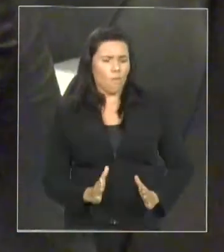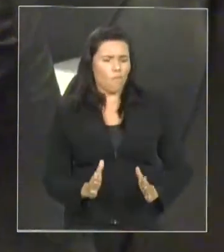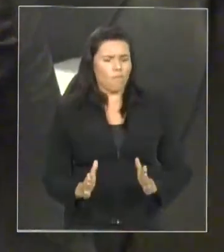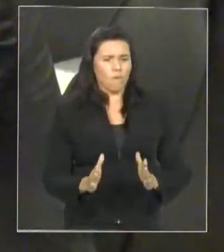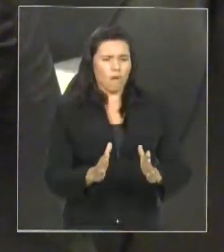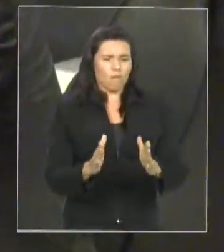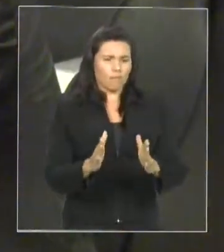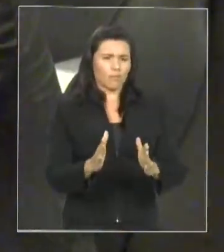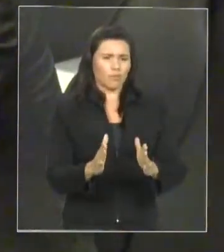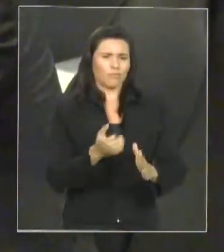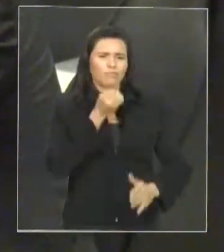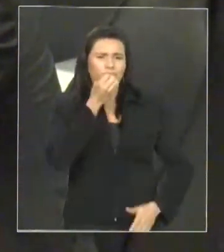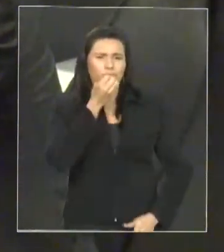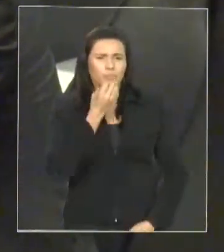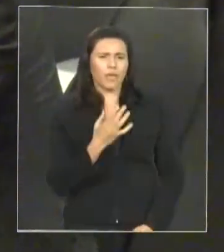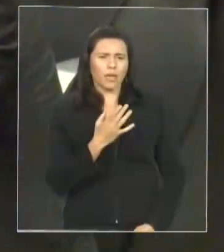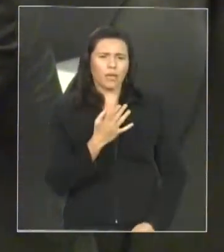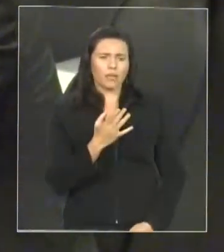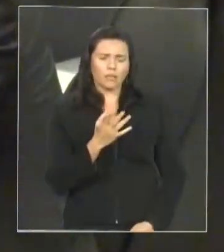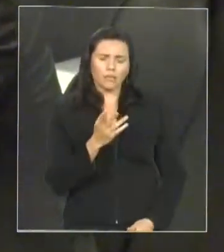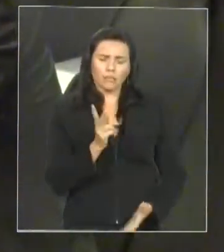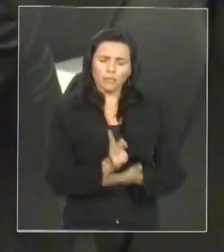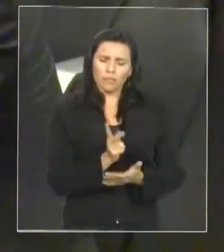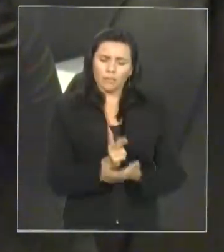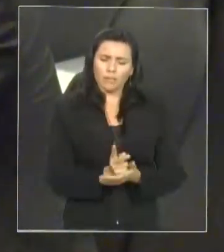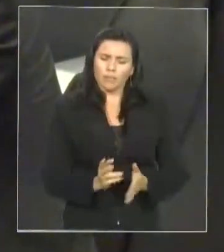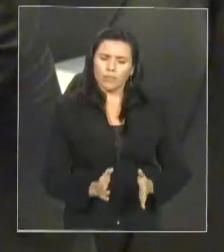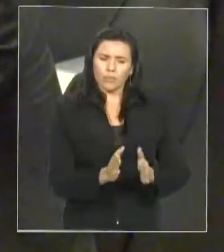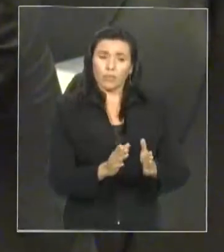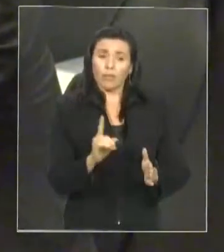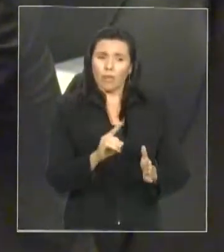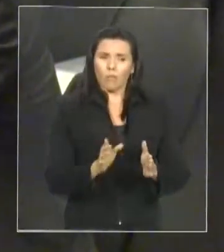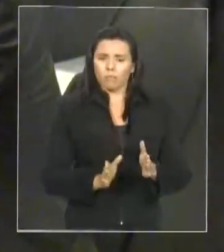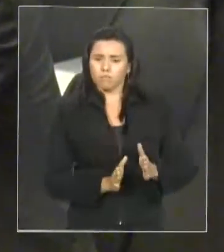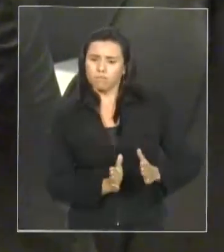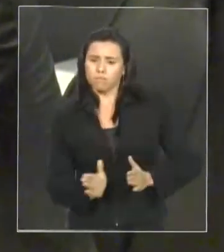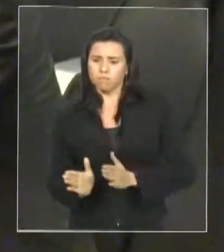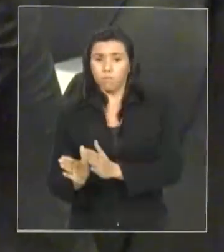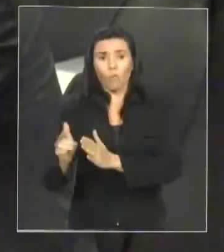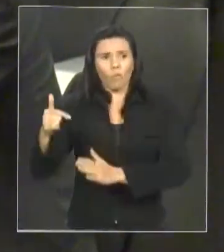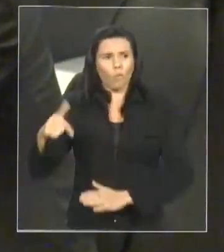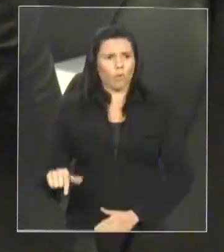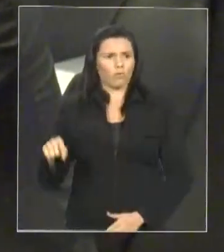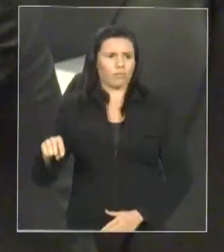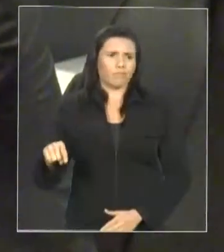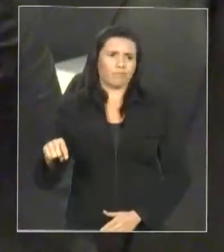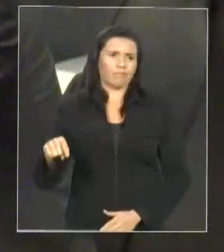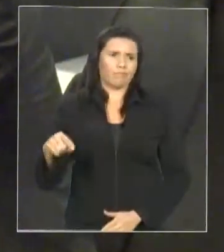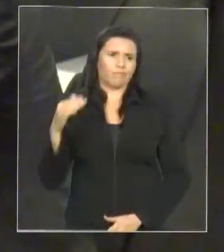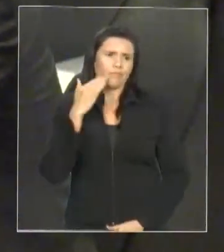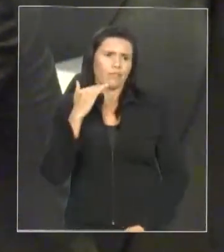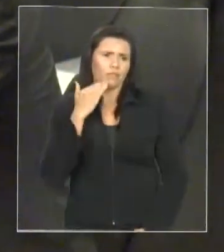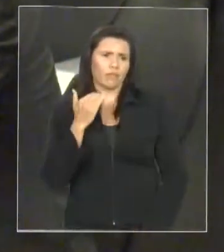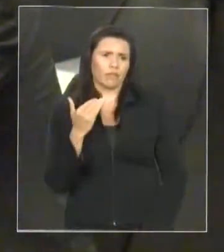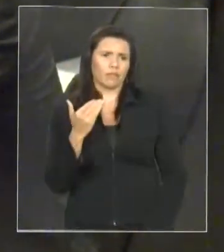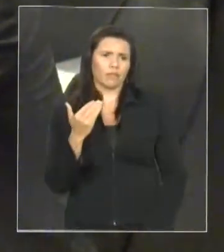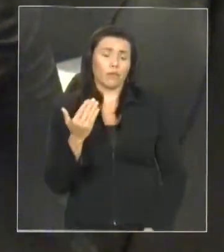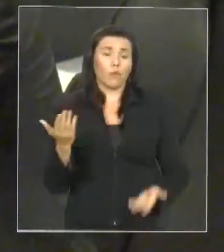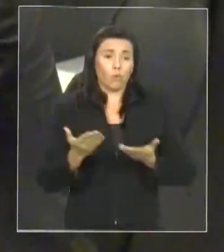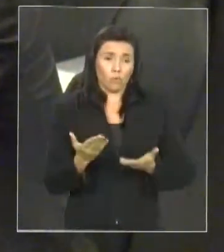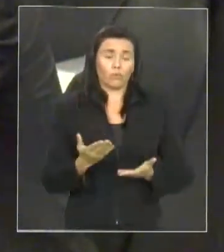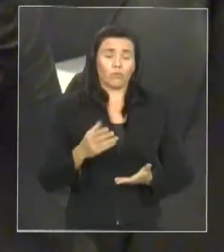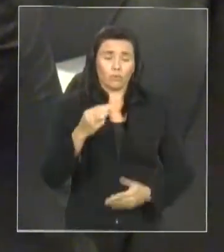caminho tortuoso, que Vossa Excelência continue sendo solidário com esse momento importante que o Maranhão está vivendo.